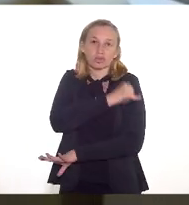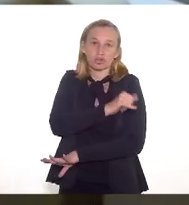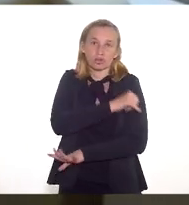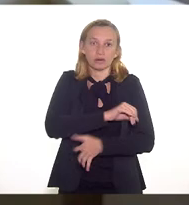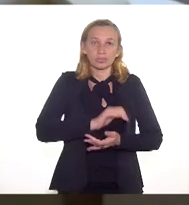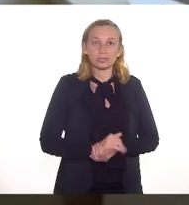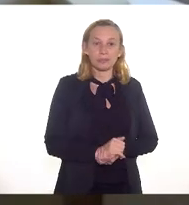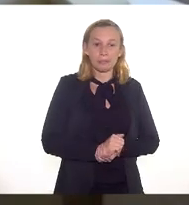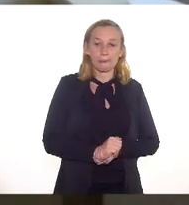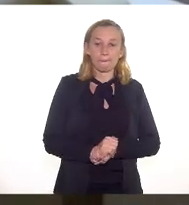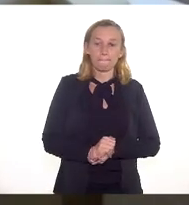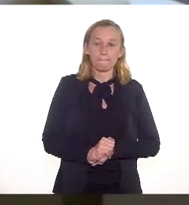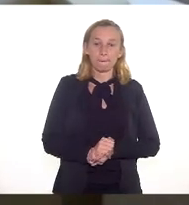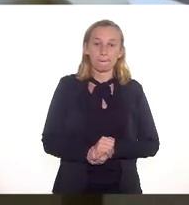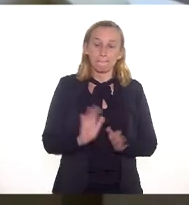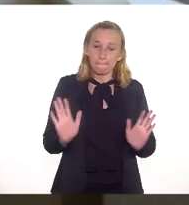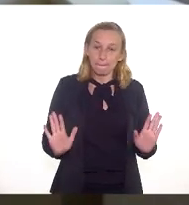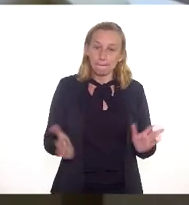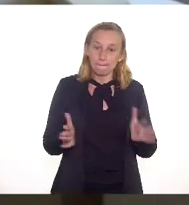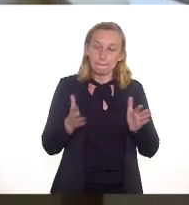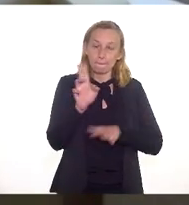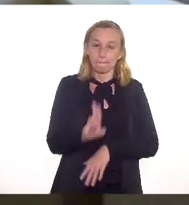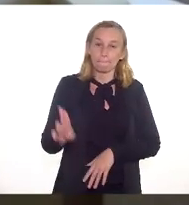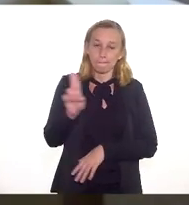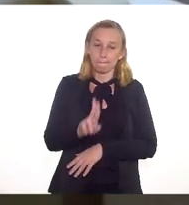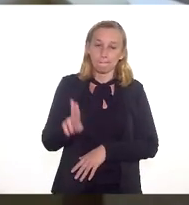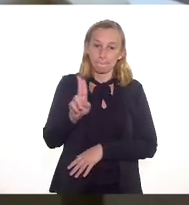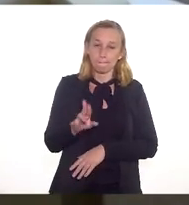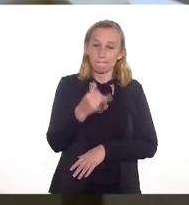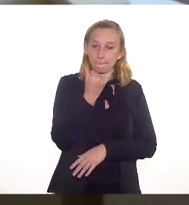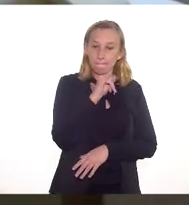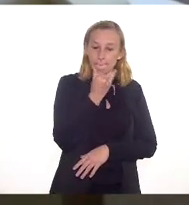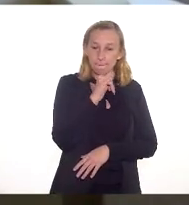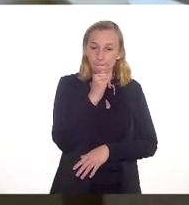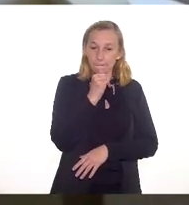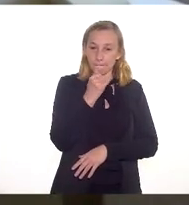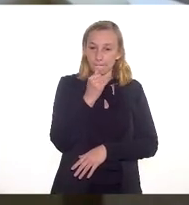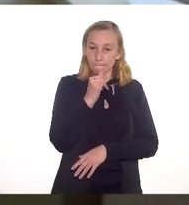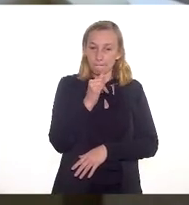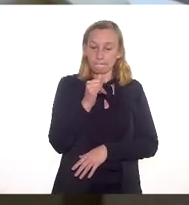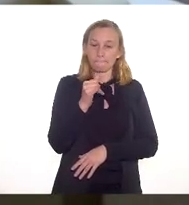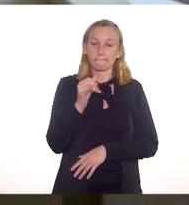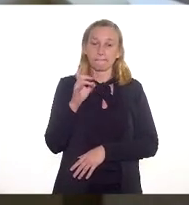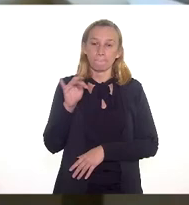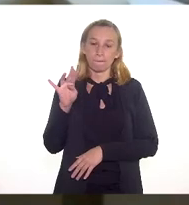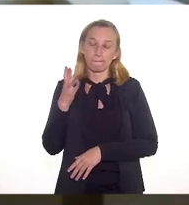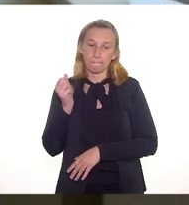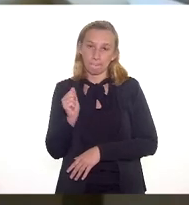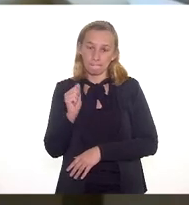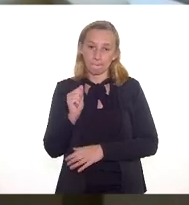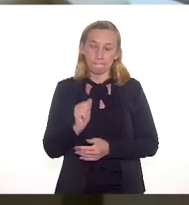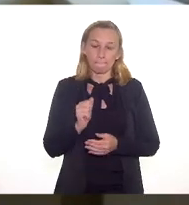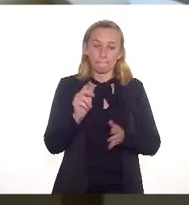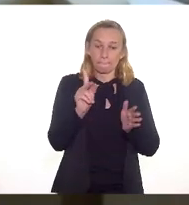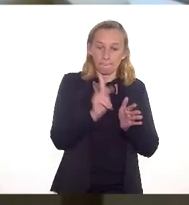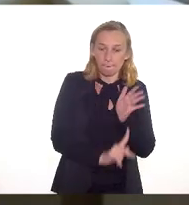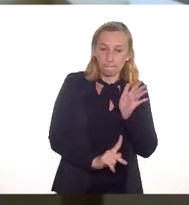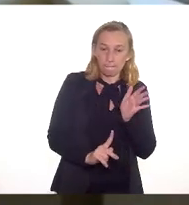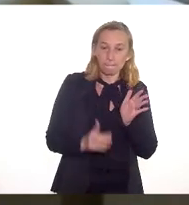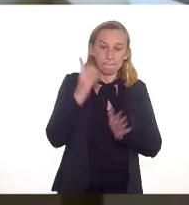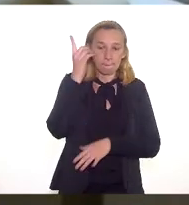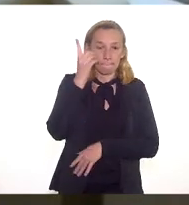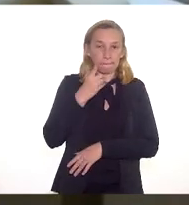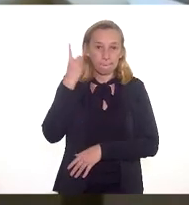Janeiro, que busca estimular a utilização da energia elétrica, eólica, etc., etc. O projeto do